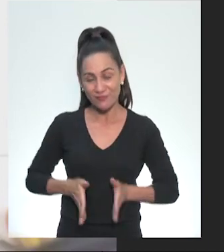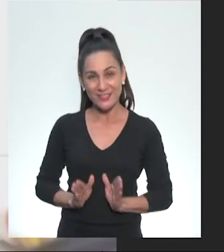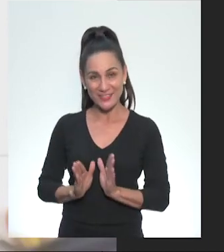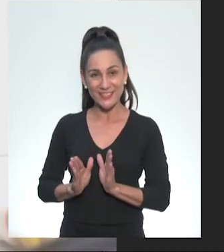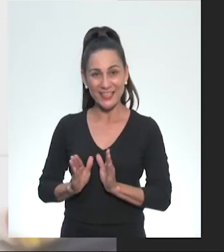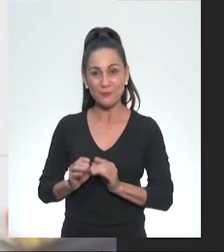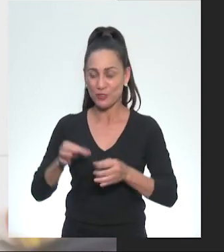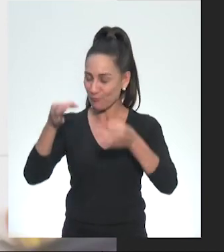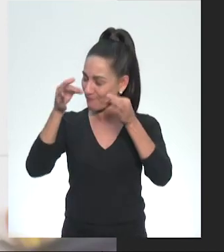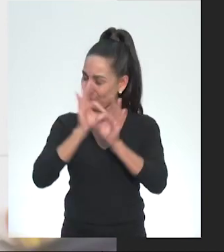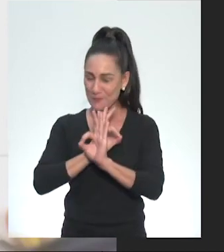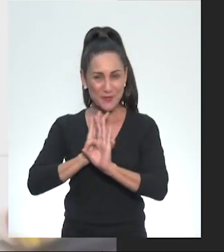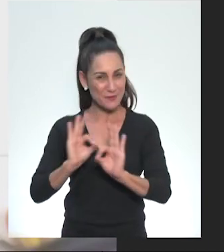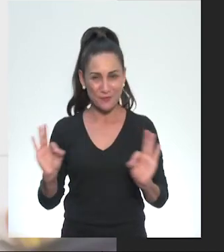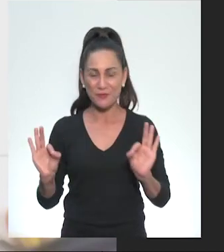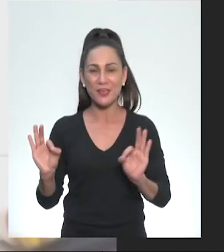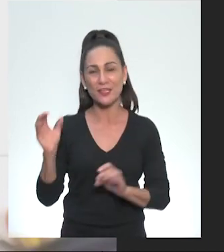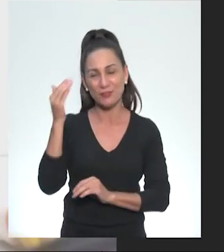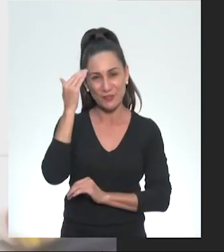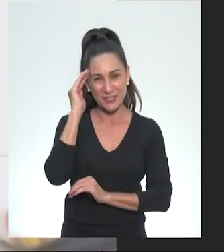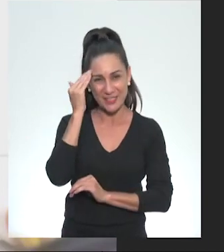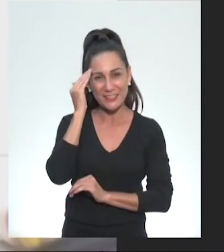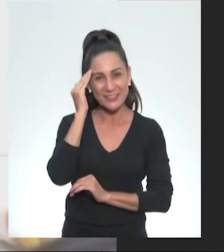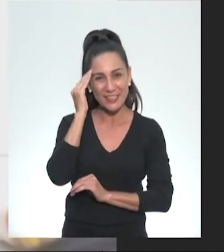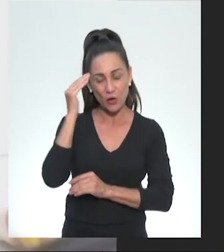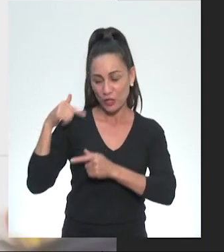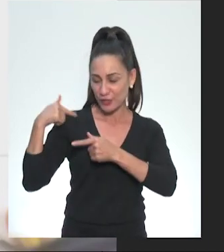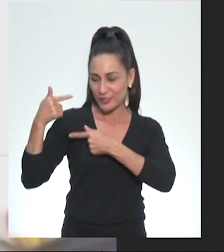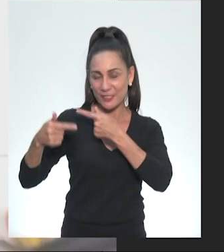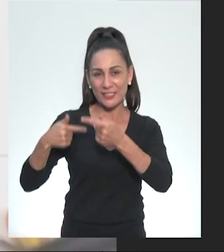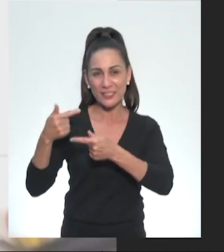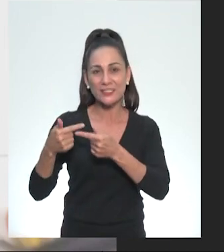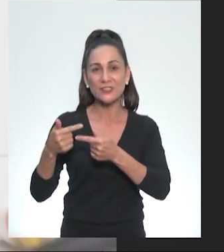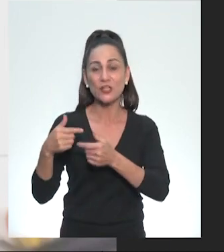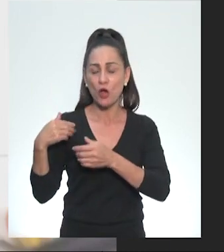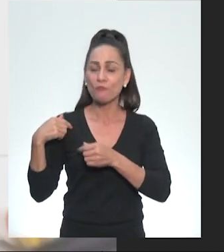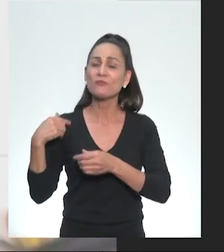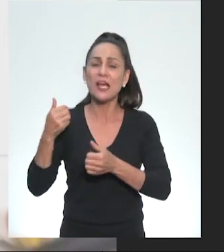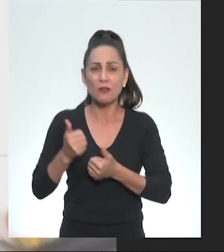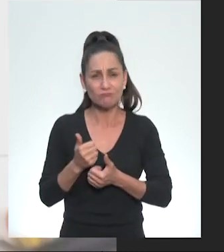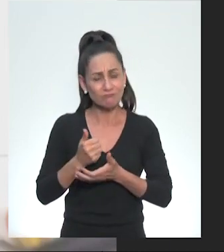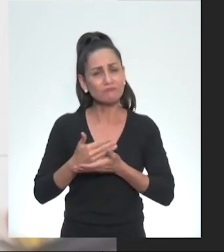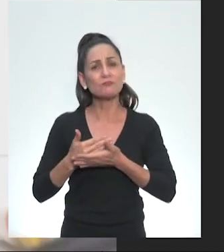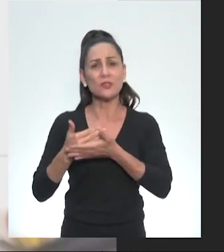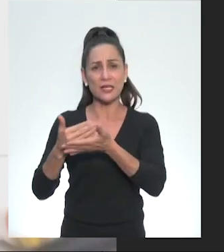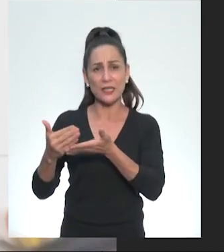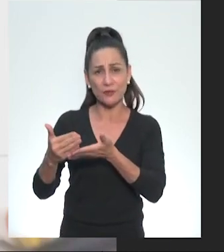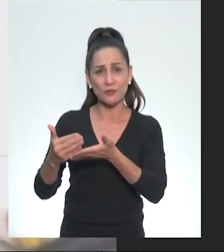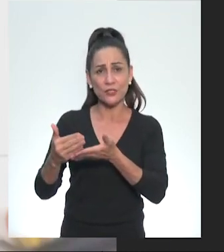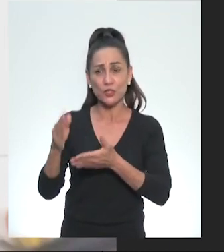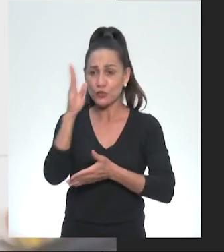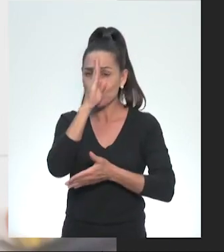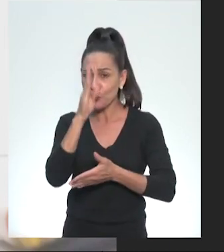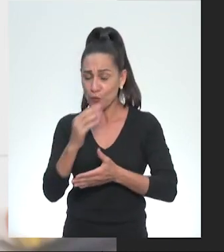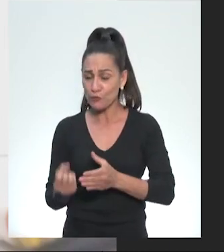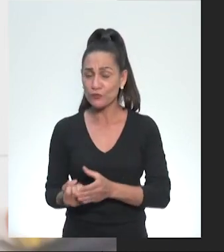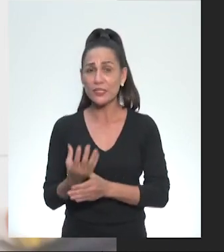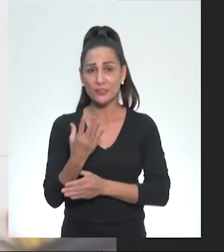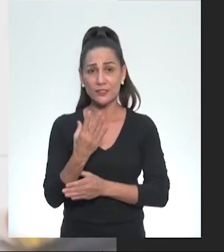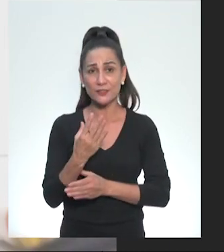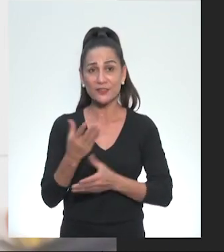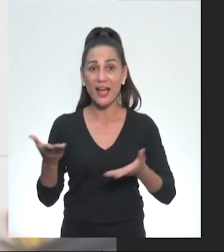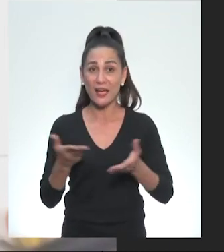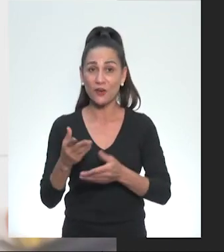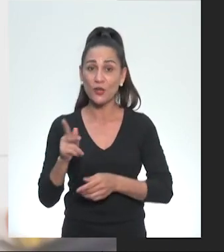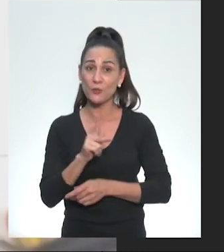né? Esse entendimento. Nessa nossa ancestralidade carrega a raiz, a origem do povo brasileiro. Então, eu passo a palavra